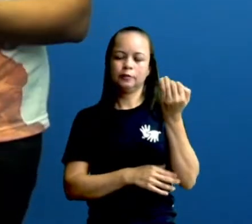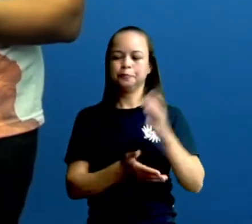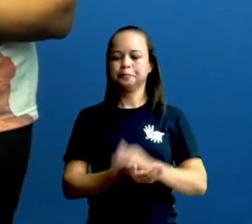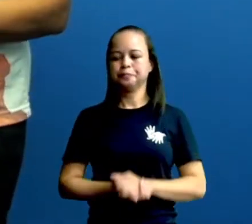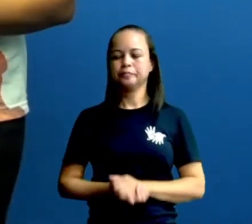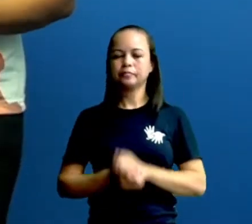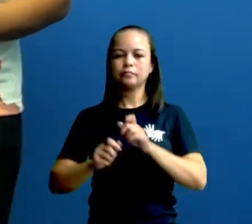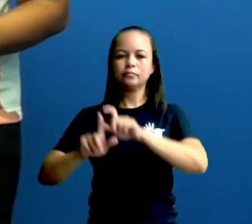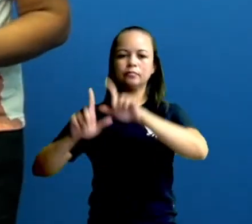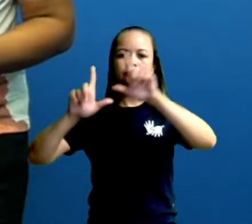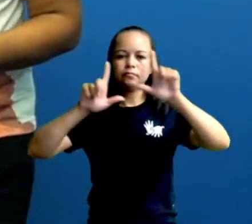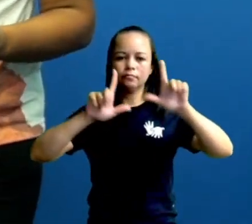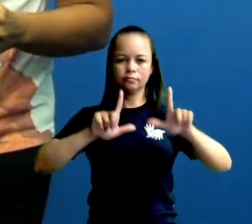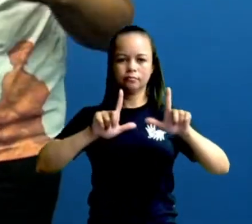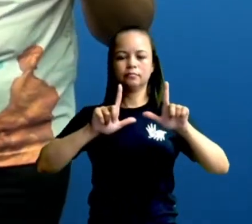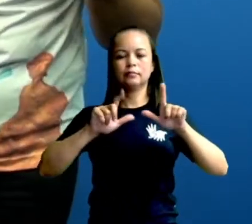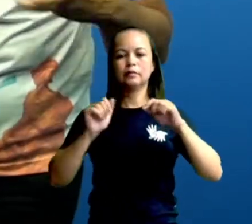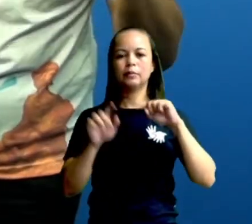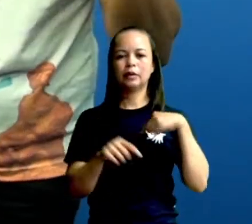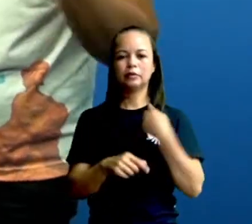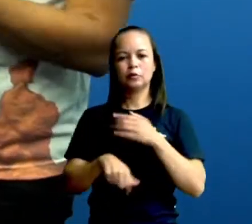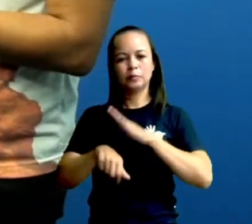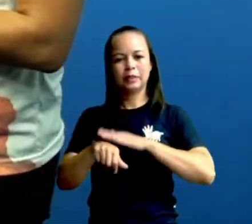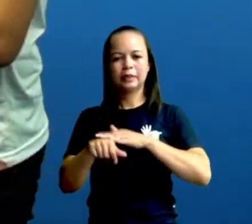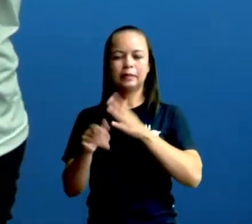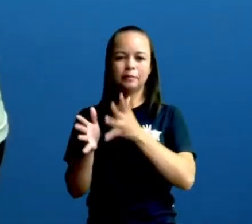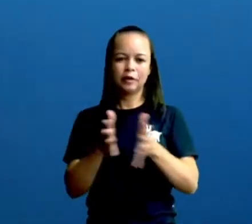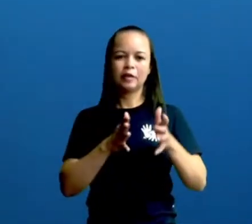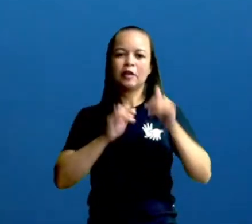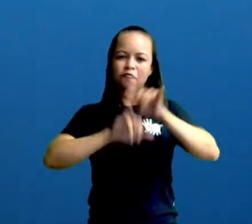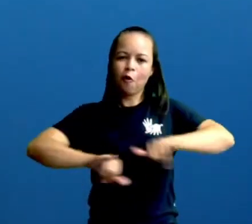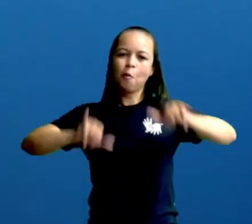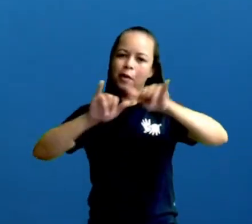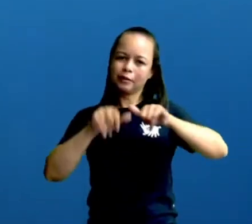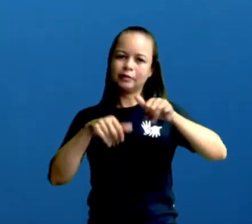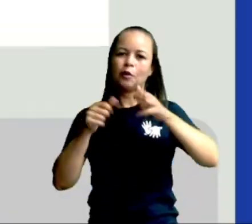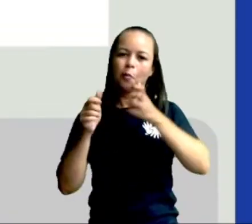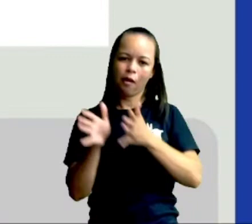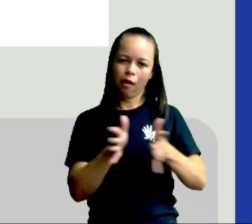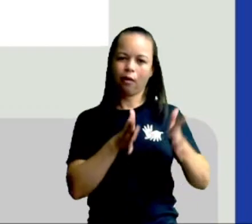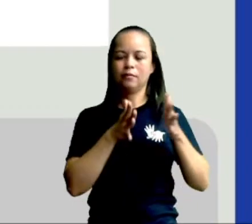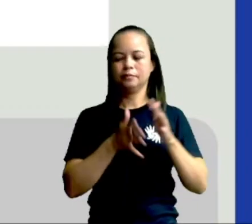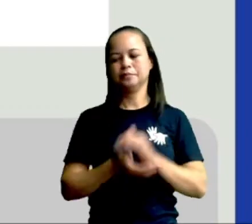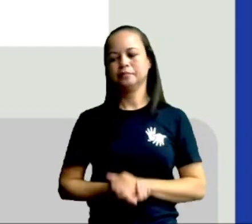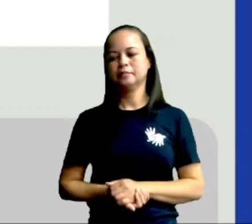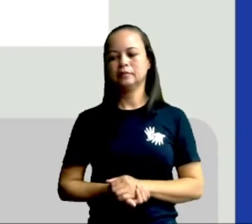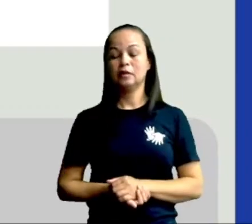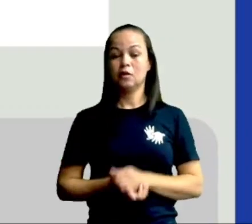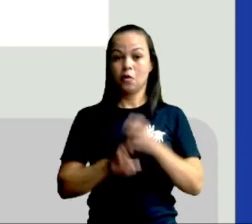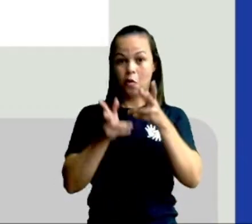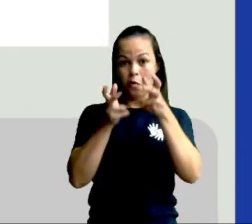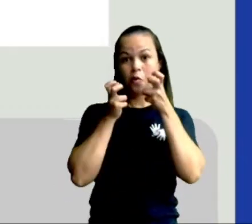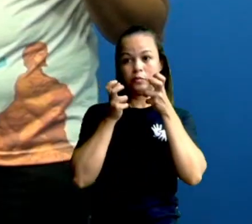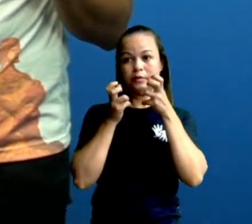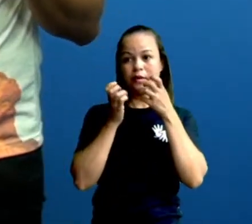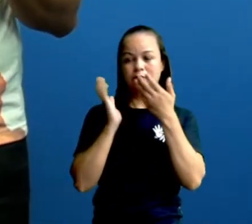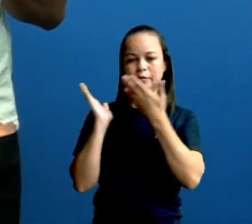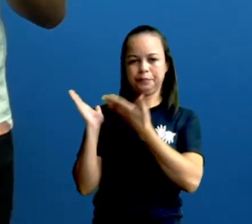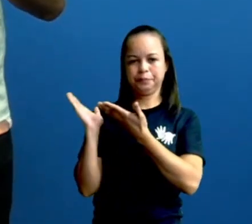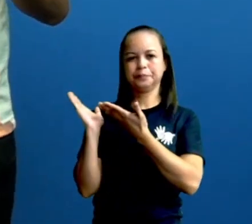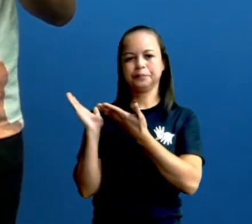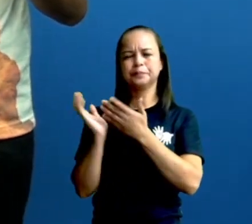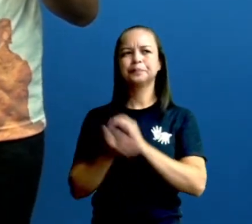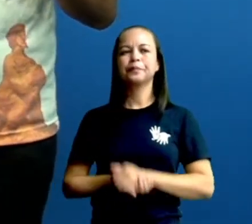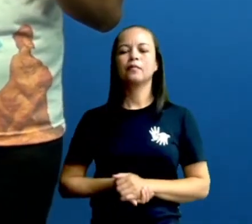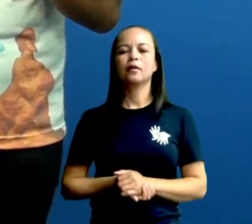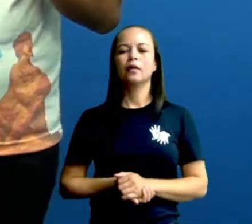para o nosso próximo slide para que a gente não perca tempo, porque tem muita informação ainda para ser passada aqui. Vamos dar uma olhadinha aqui. Volta aqui comigo, por favor.